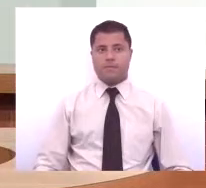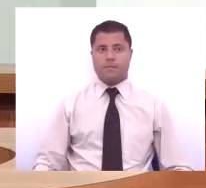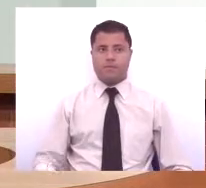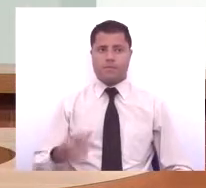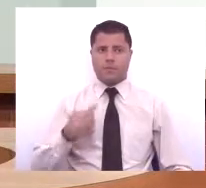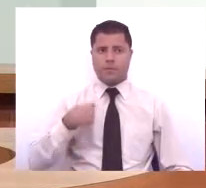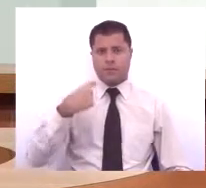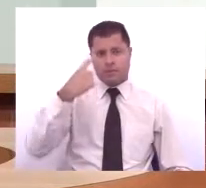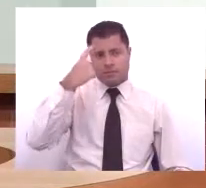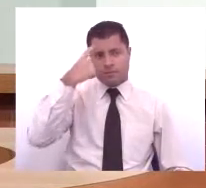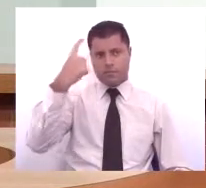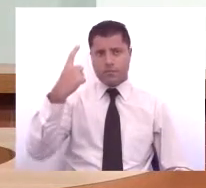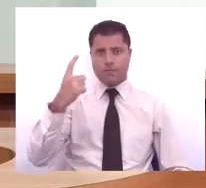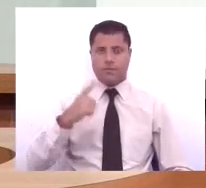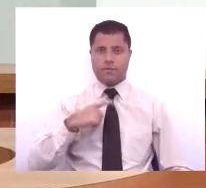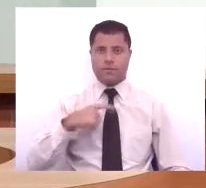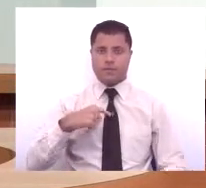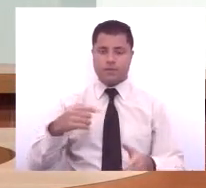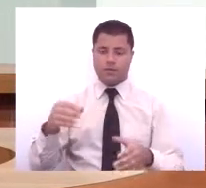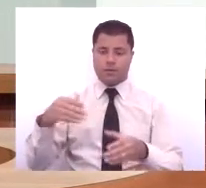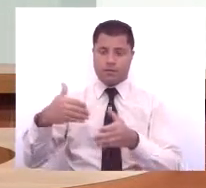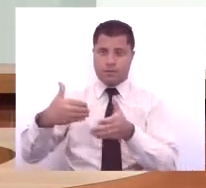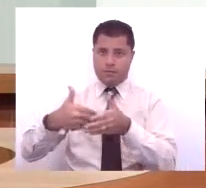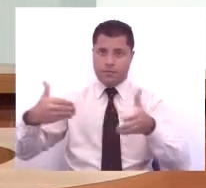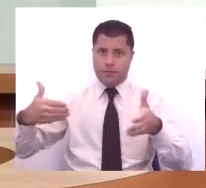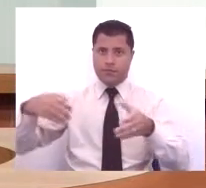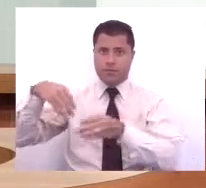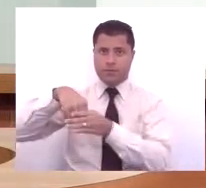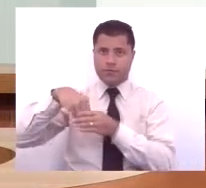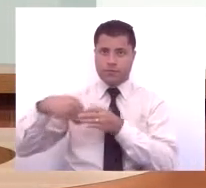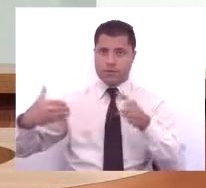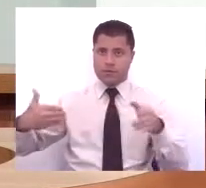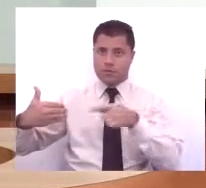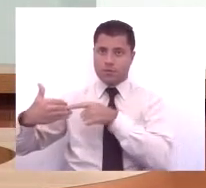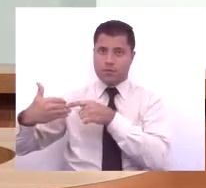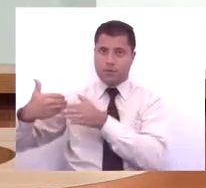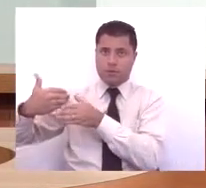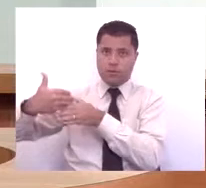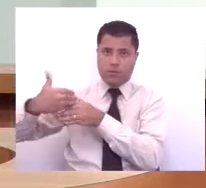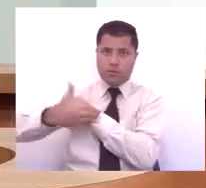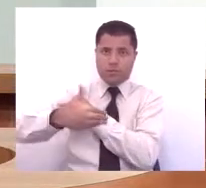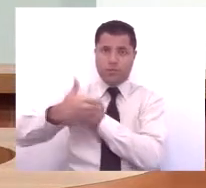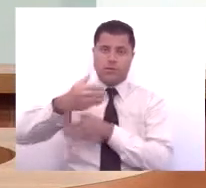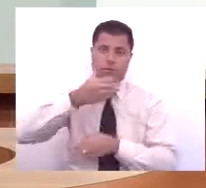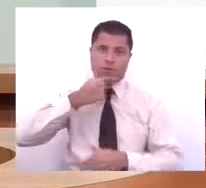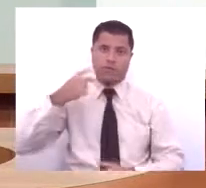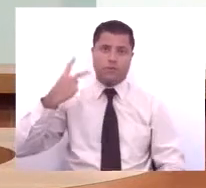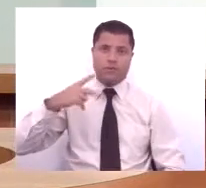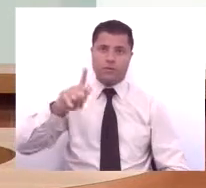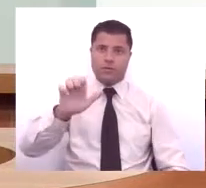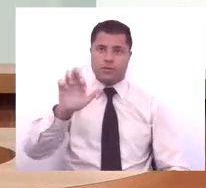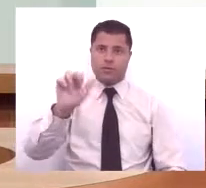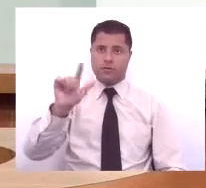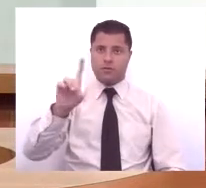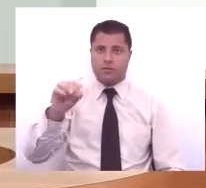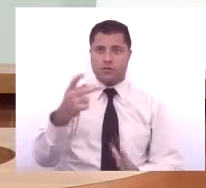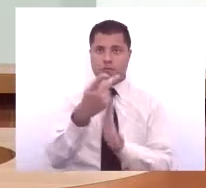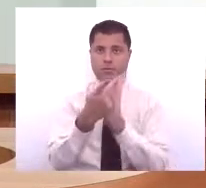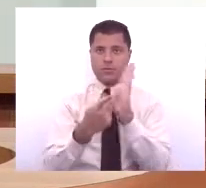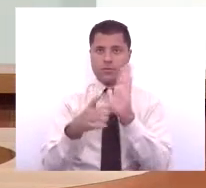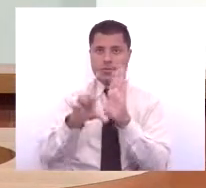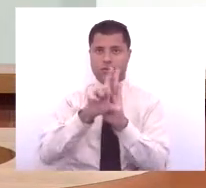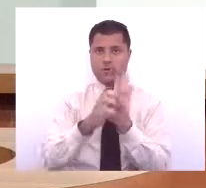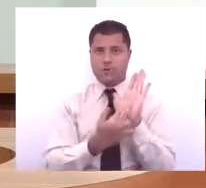pouco, já dentro do processo eleitoral, logo no início, o vereador Geraldo Celestino apresentou um projeto de lei nessa